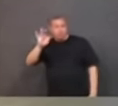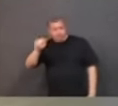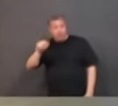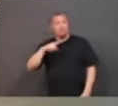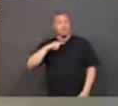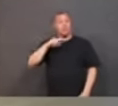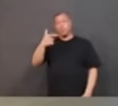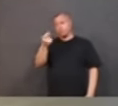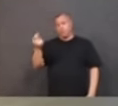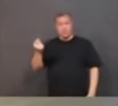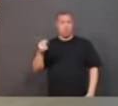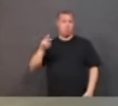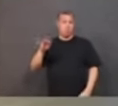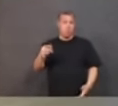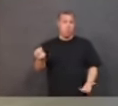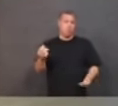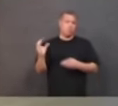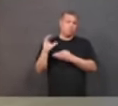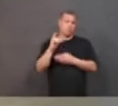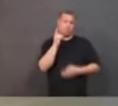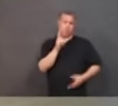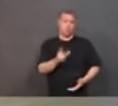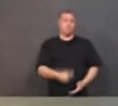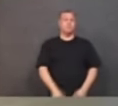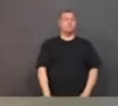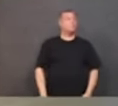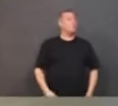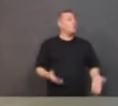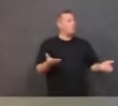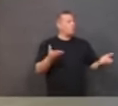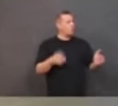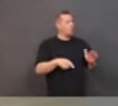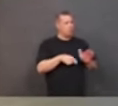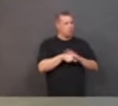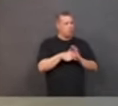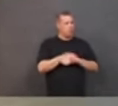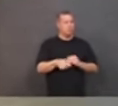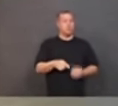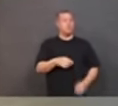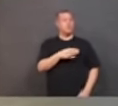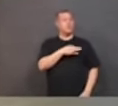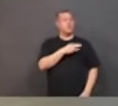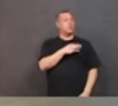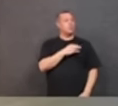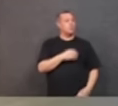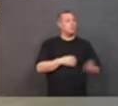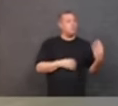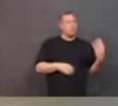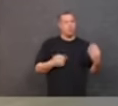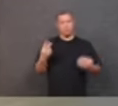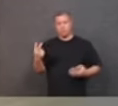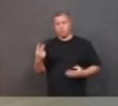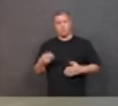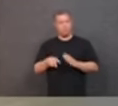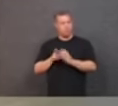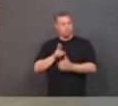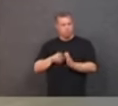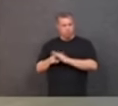Nesse momento, então, o candidato 4 fará a pergunta ao candidato 2. Então, professor Arquimedes, 1 minuto para a pergunta ao professor Elvésio.